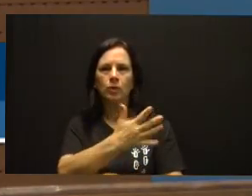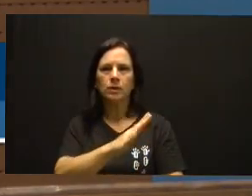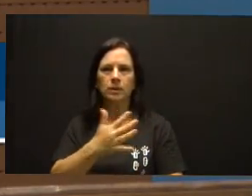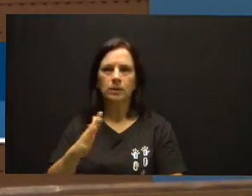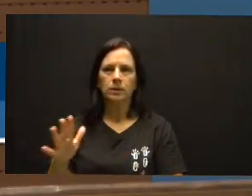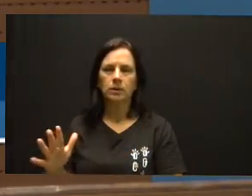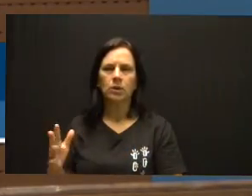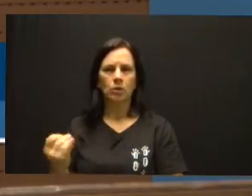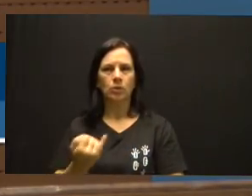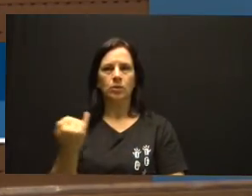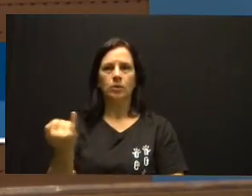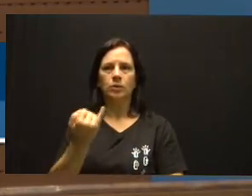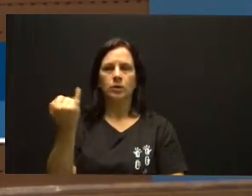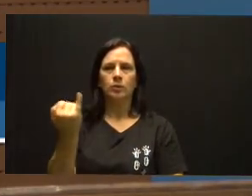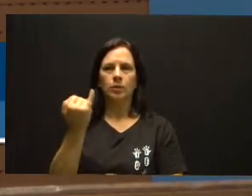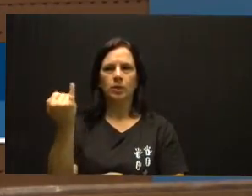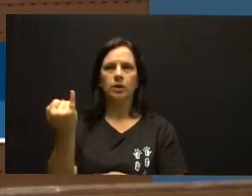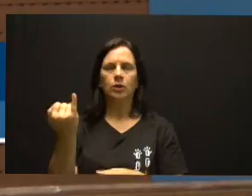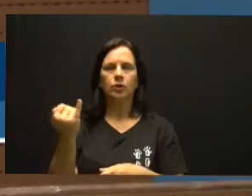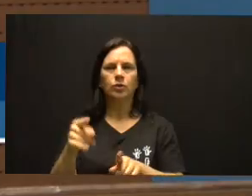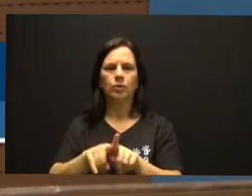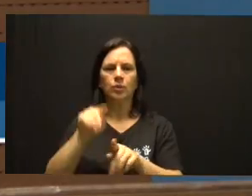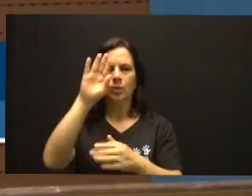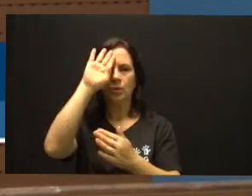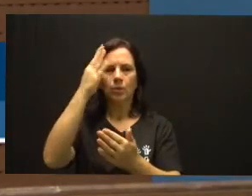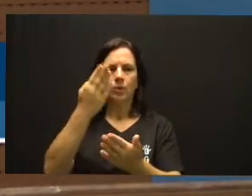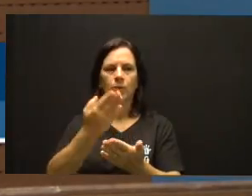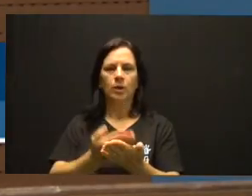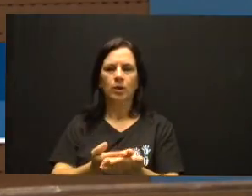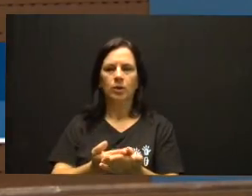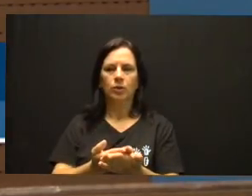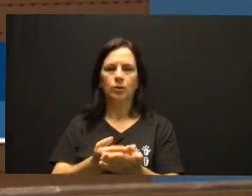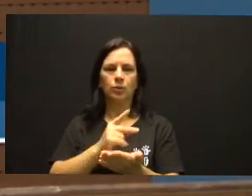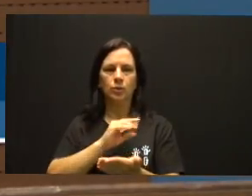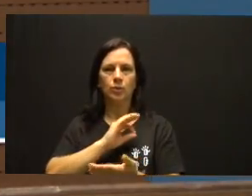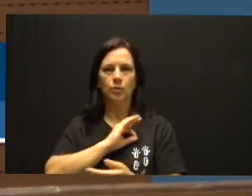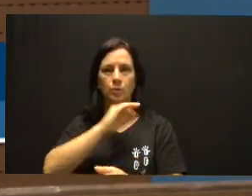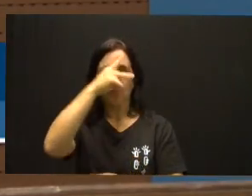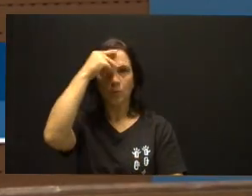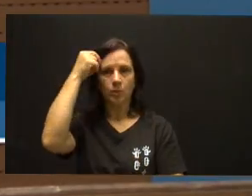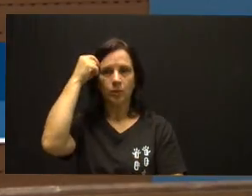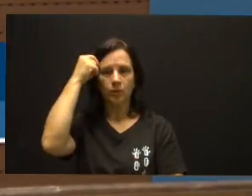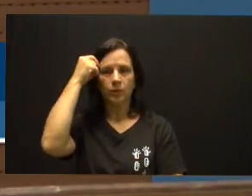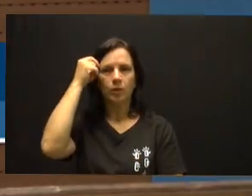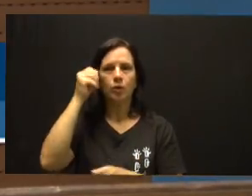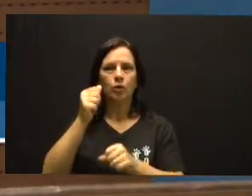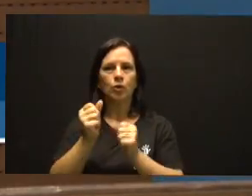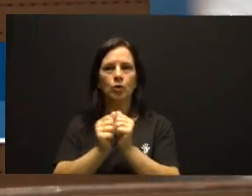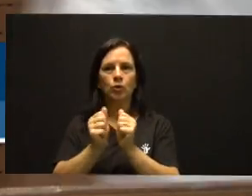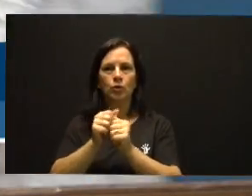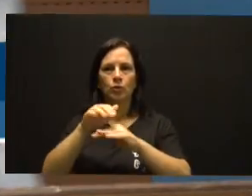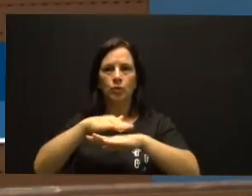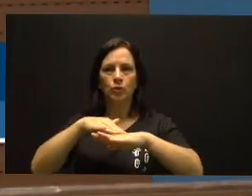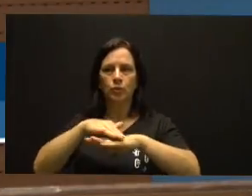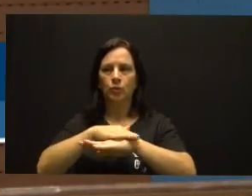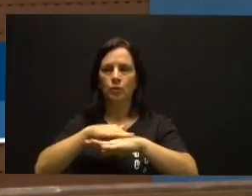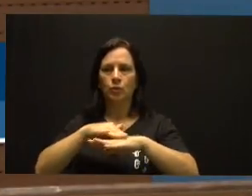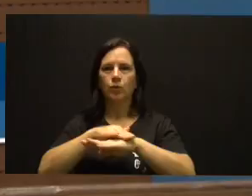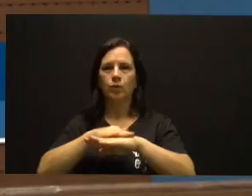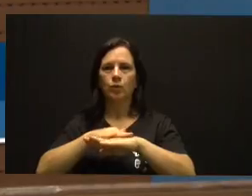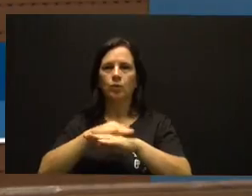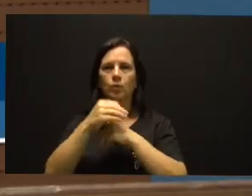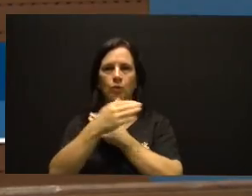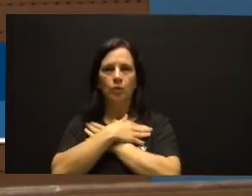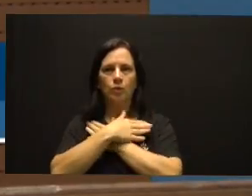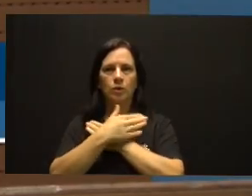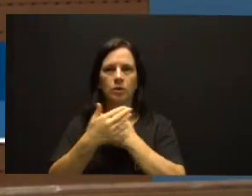Isso foi importantíssimo. Eu acredito que o nosso prefeito, em diálogo com as empresas, com o número de desempregados